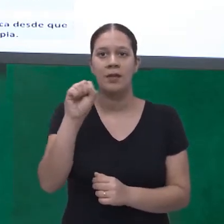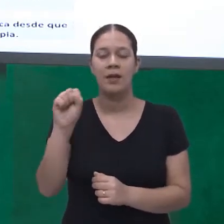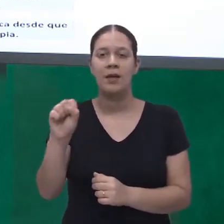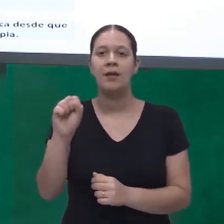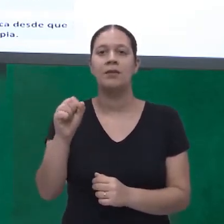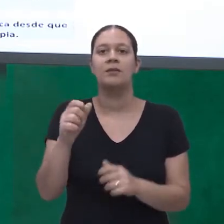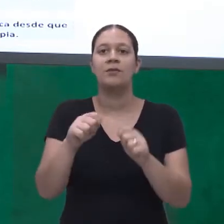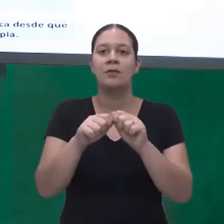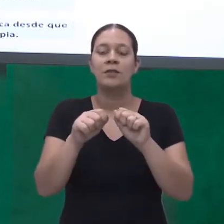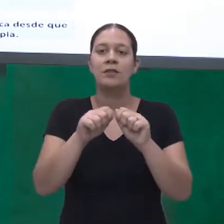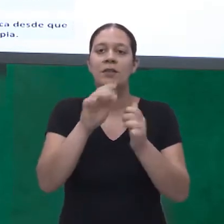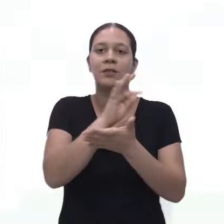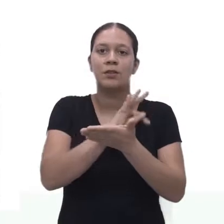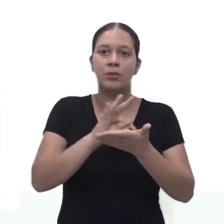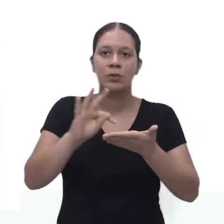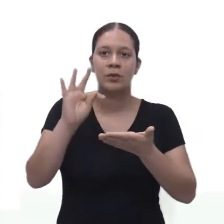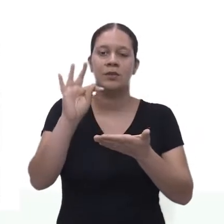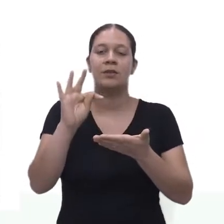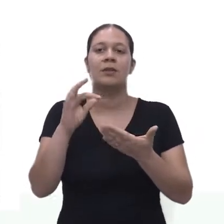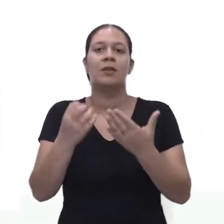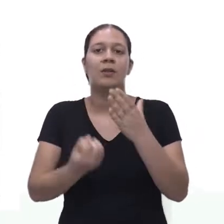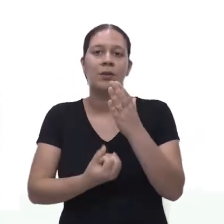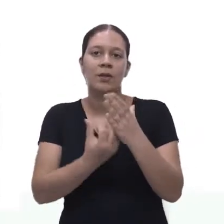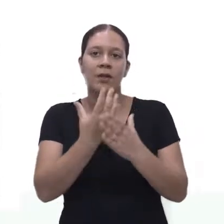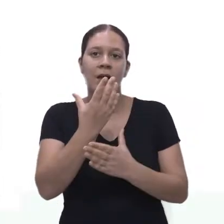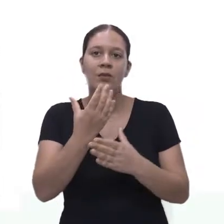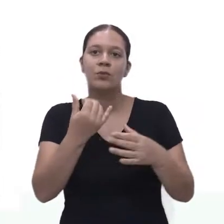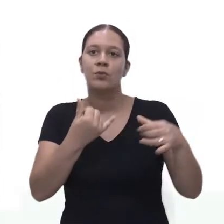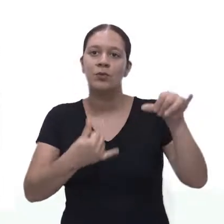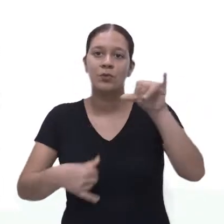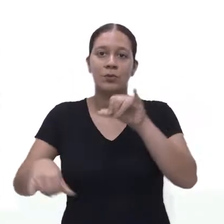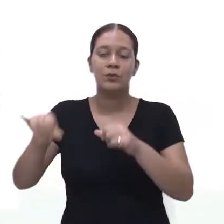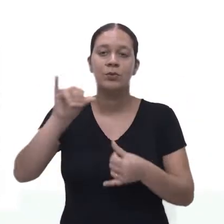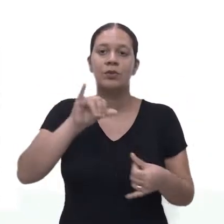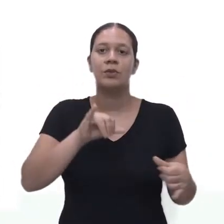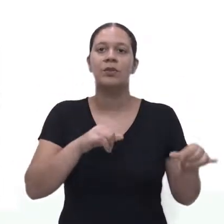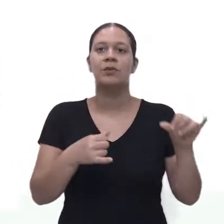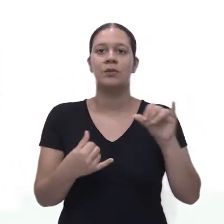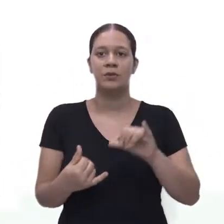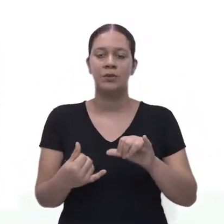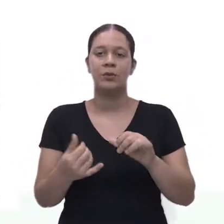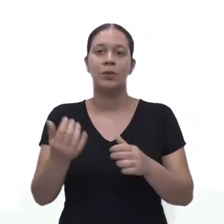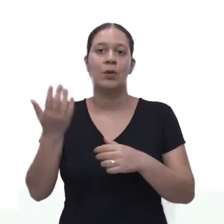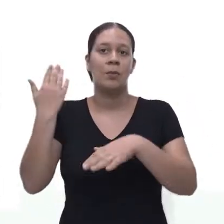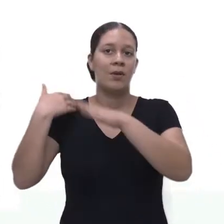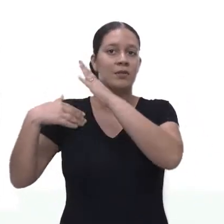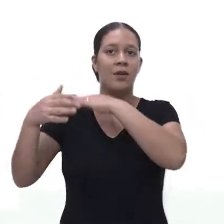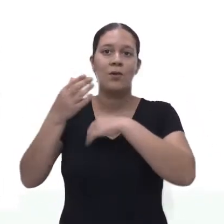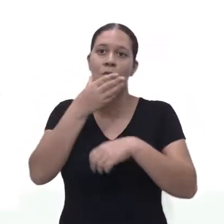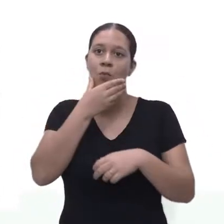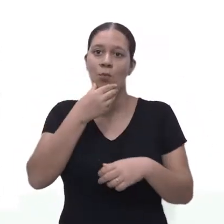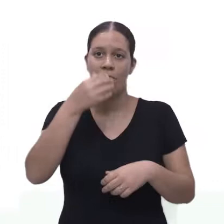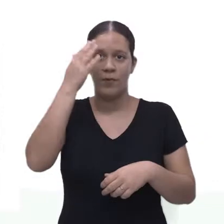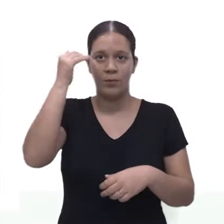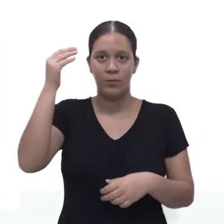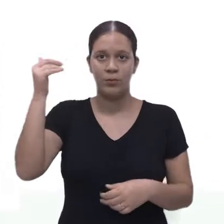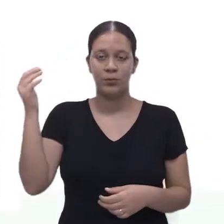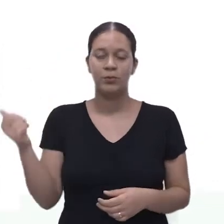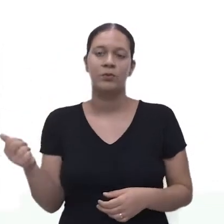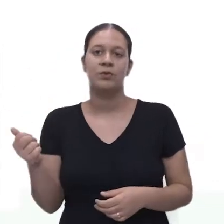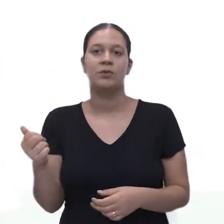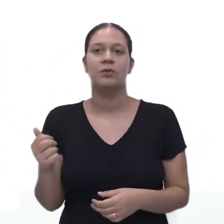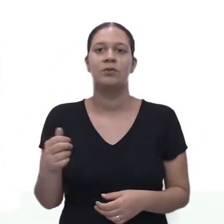essa teoria. E ele diz que, criada pelo químico suíço German Hess,